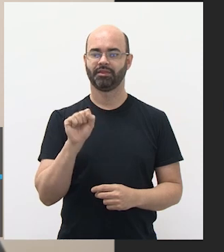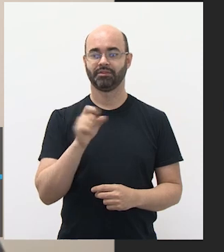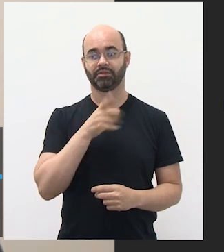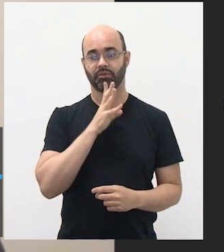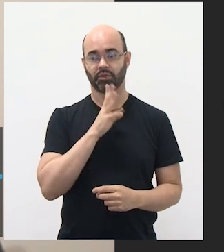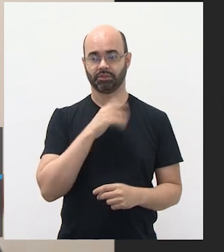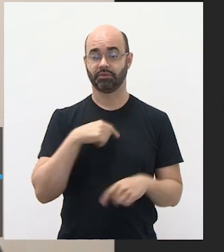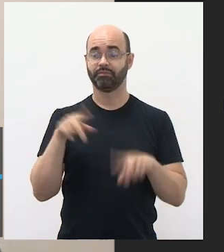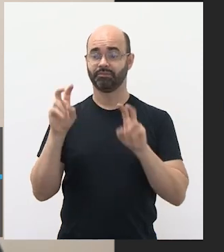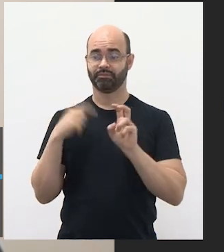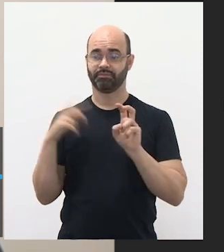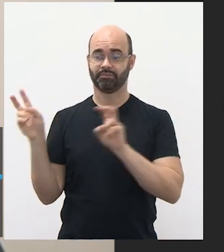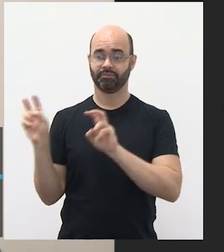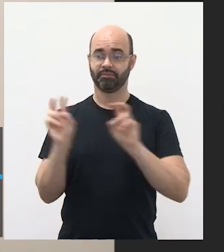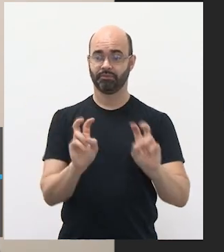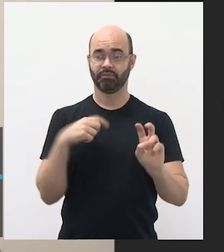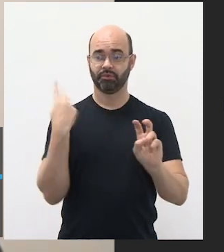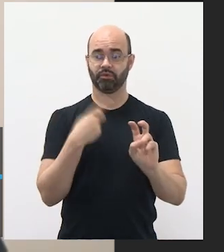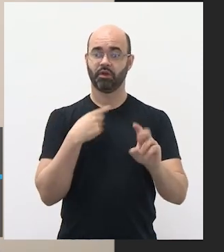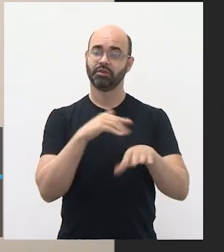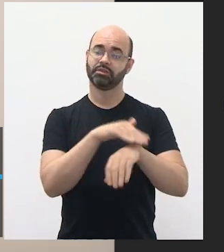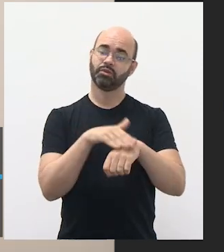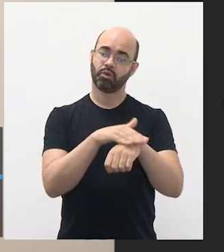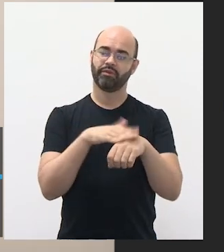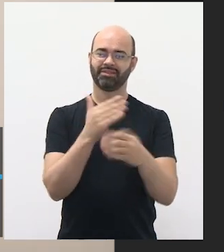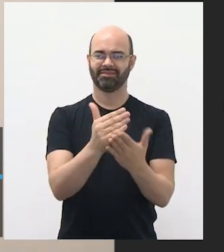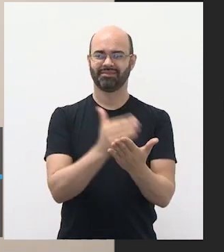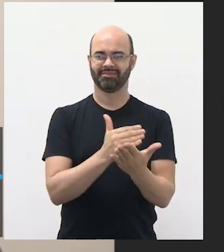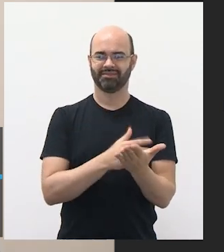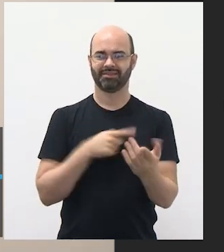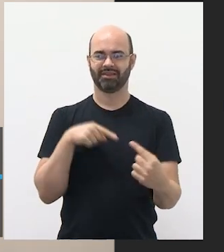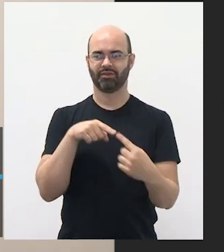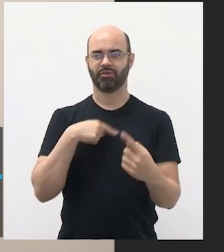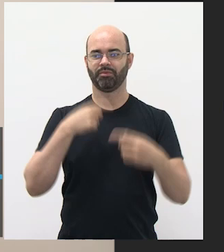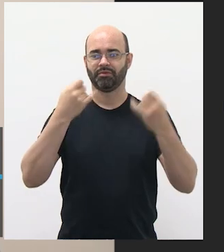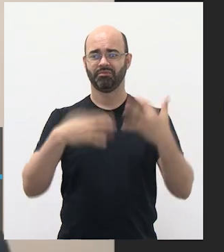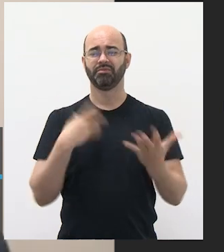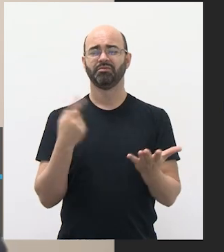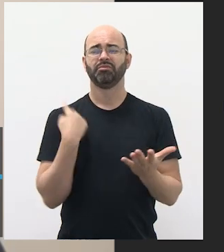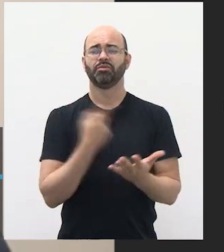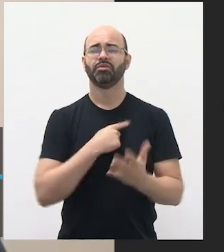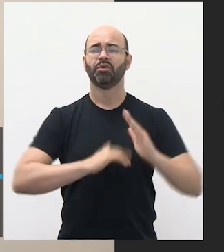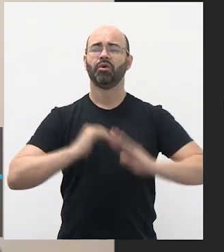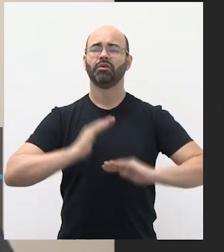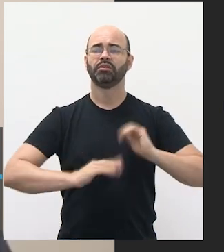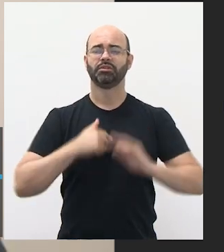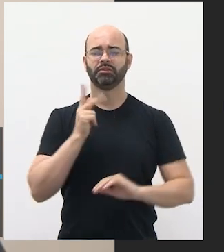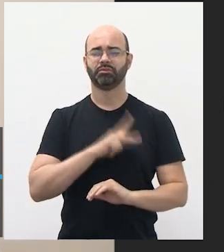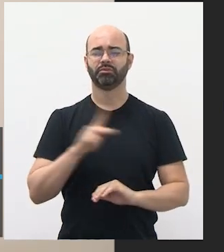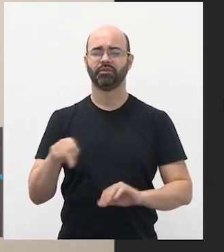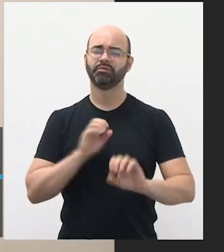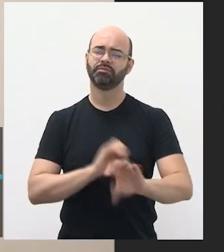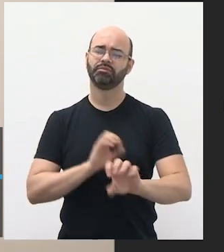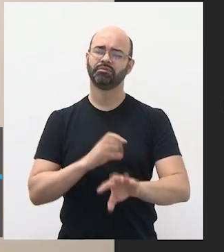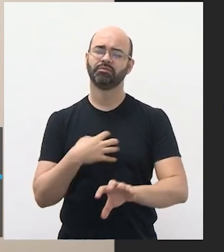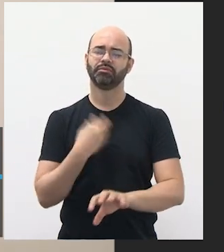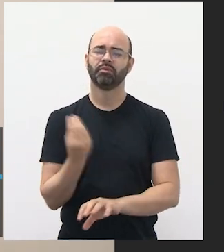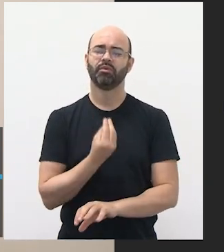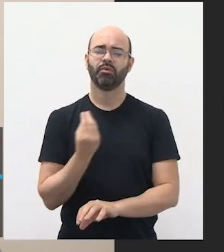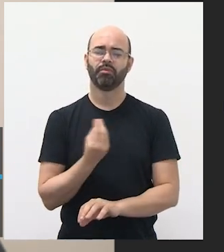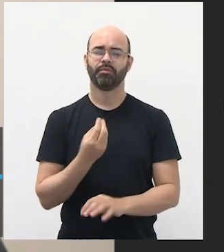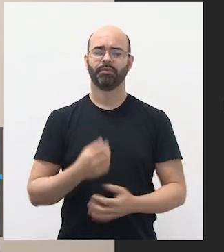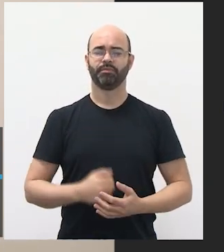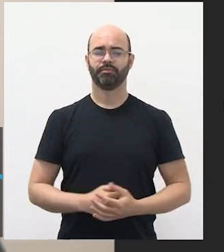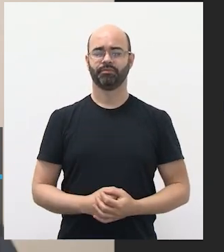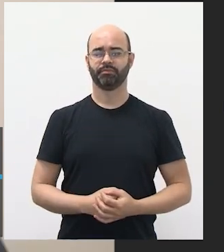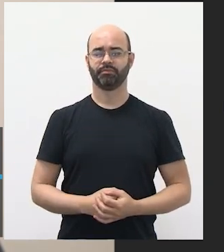que trazer alguma coisa para ser trabalhado no currículo, é a gente poder pensar a nossa prática enquanto educadores e enquanto educadores,